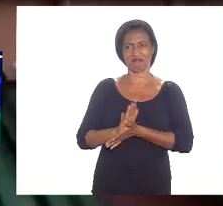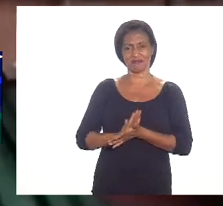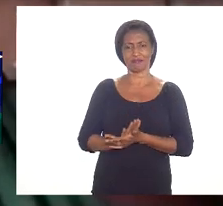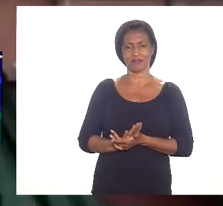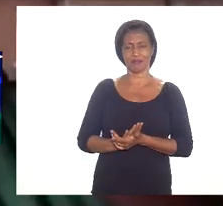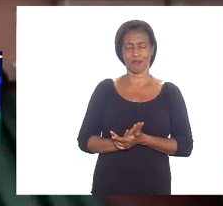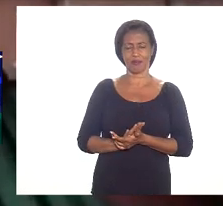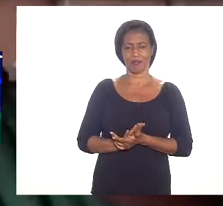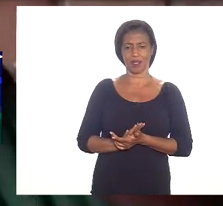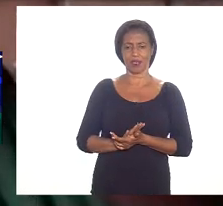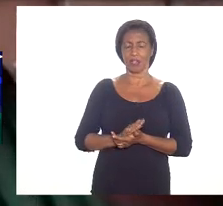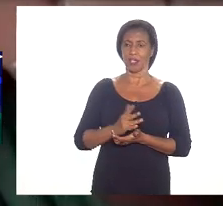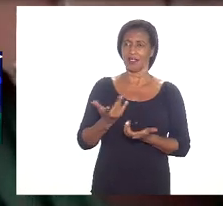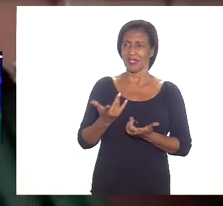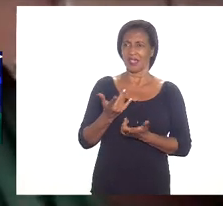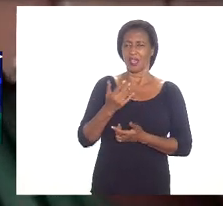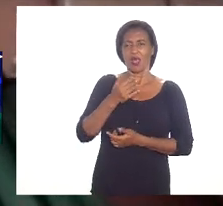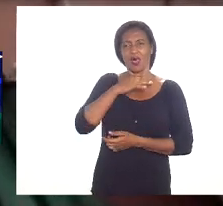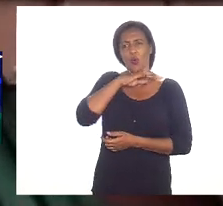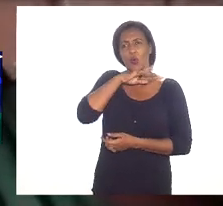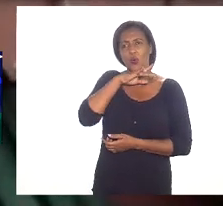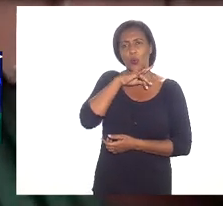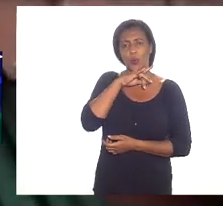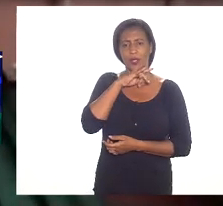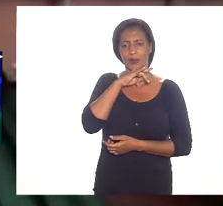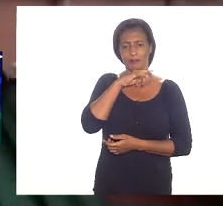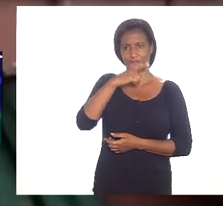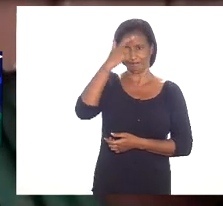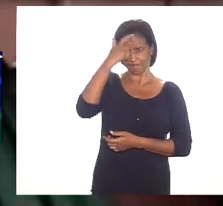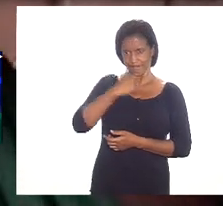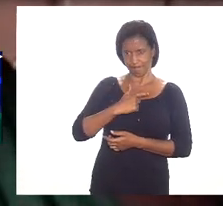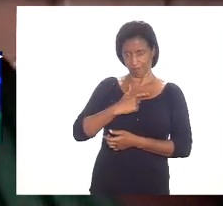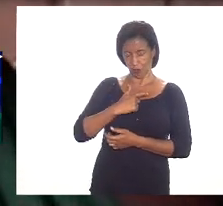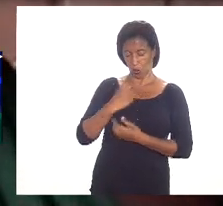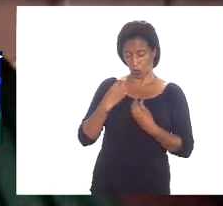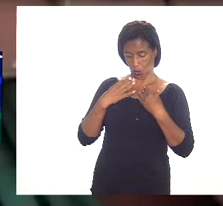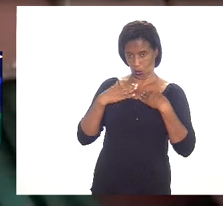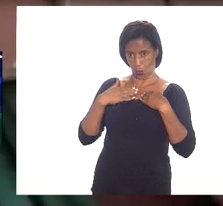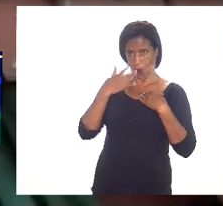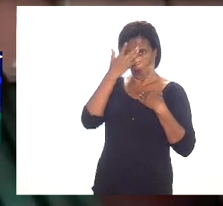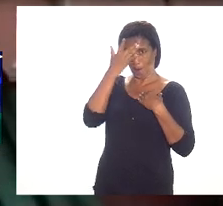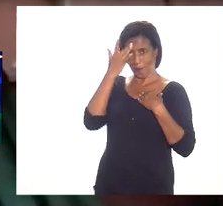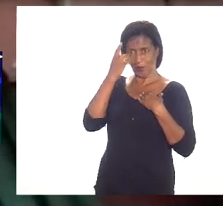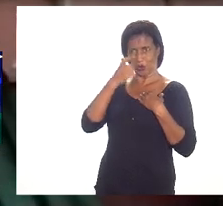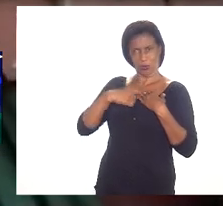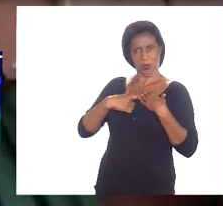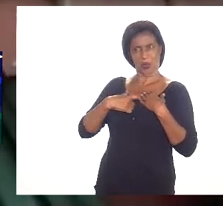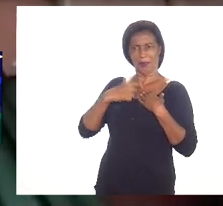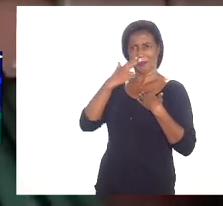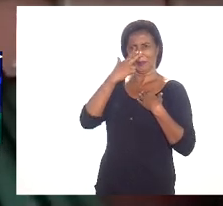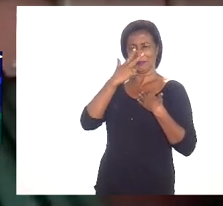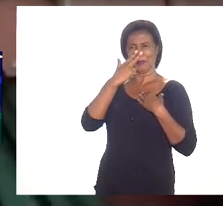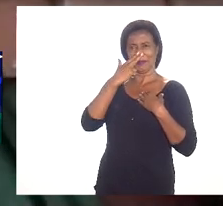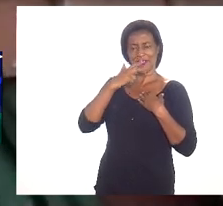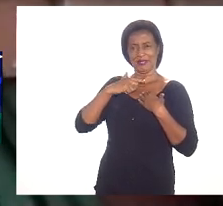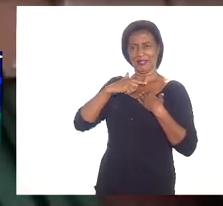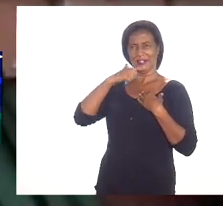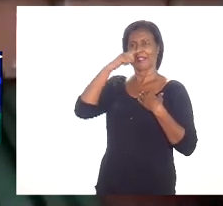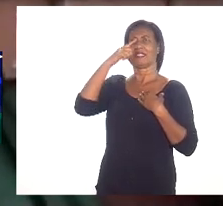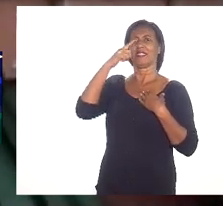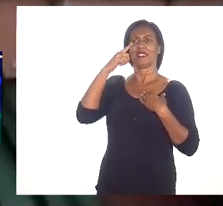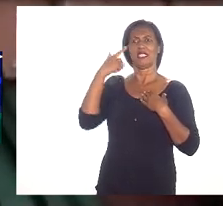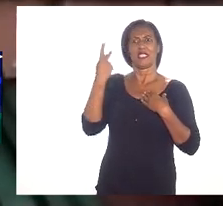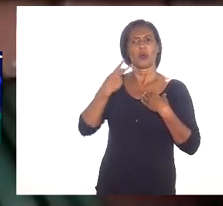é sou muito ruim a pessoalmente como pessoa só como arrogante e como